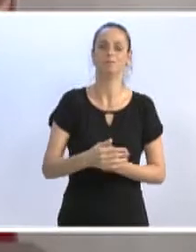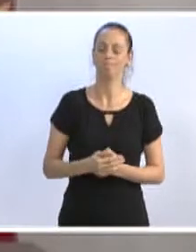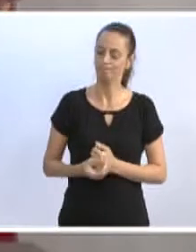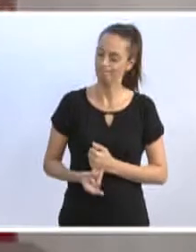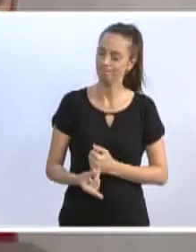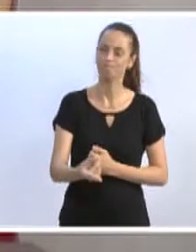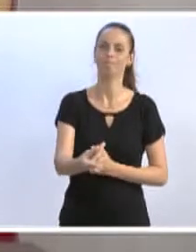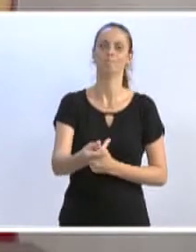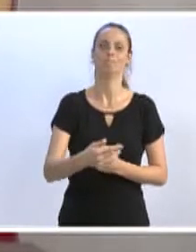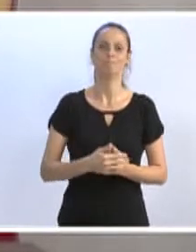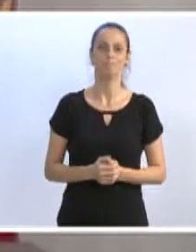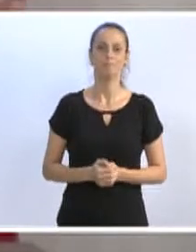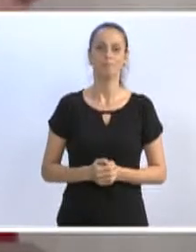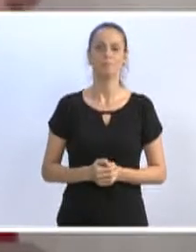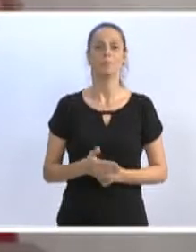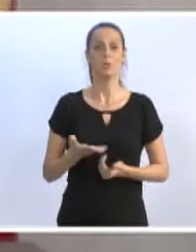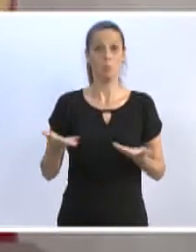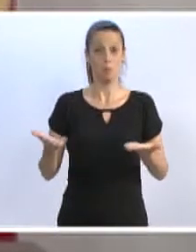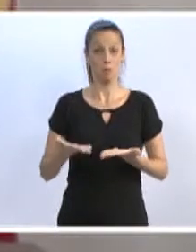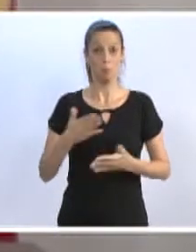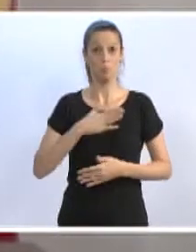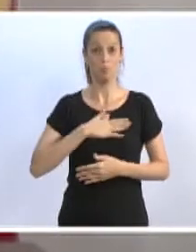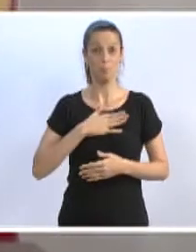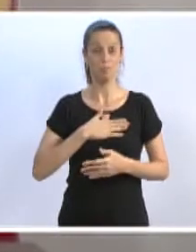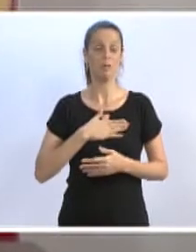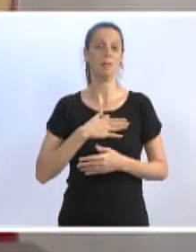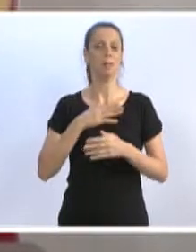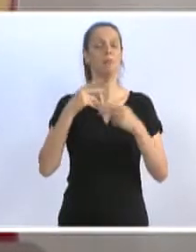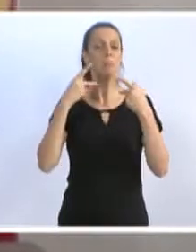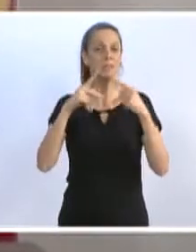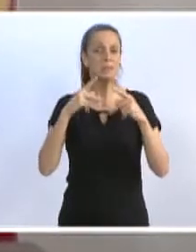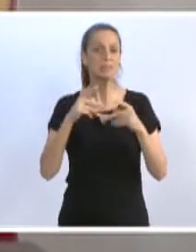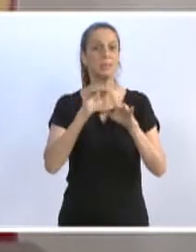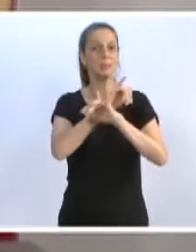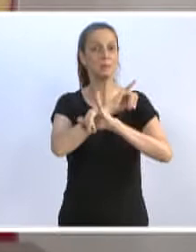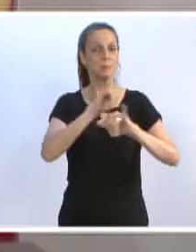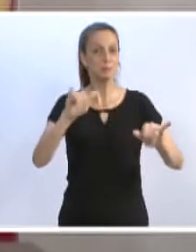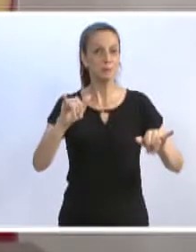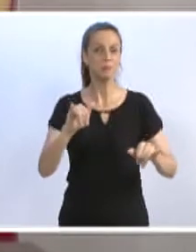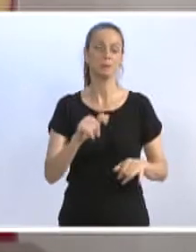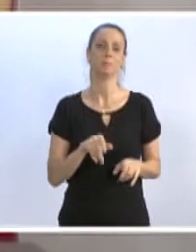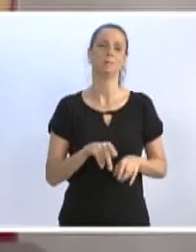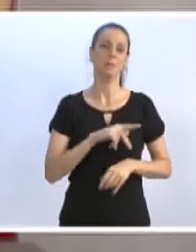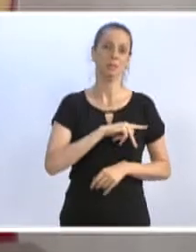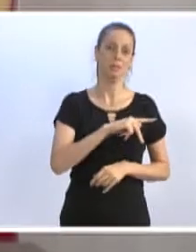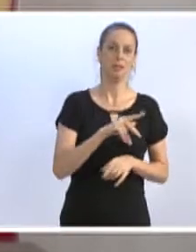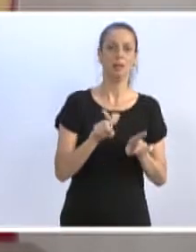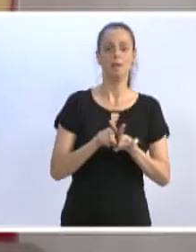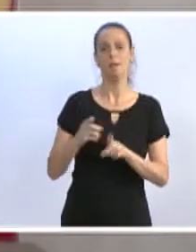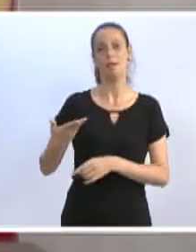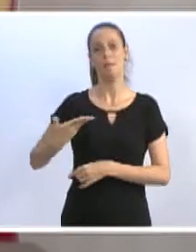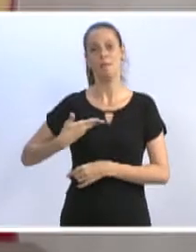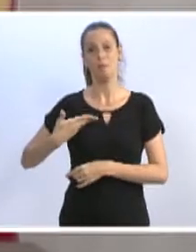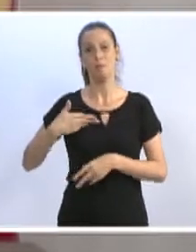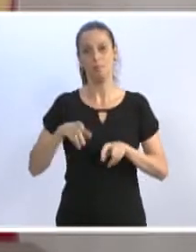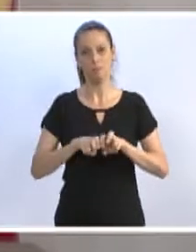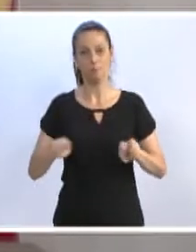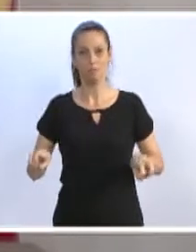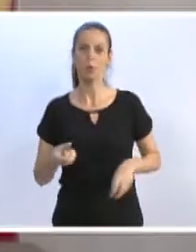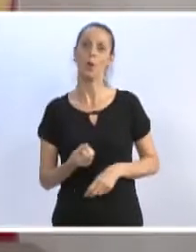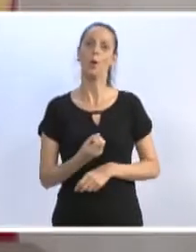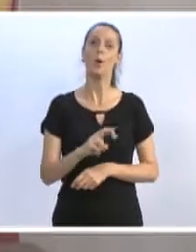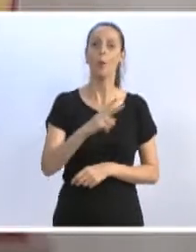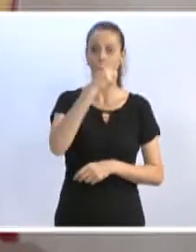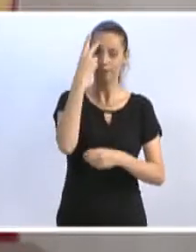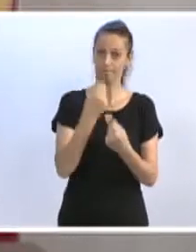Permaneceu. Então, a minha mensagem, senhor presidente, meus amigos da mesa, aqueles que estão aqui presentes, e